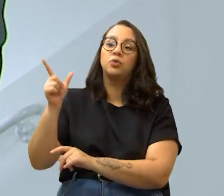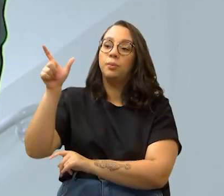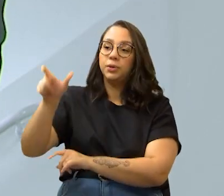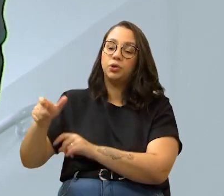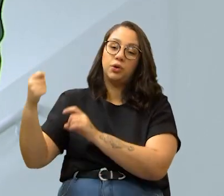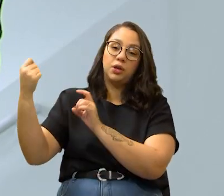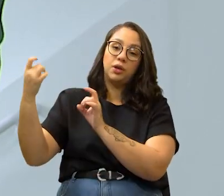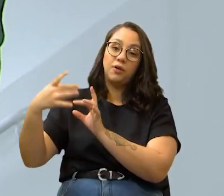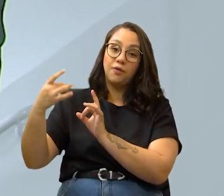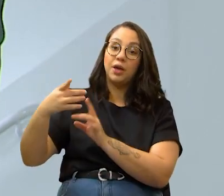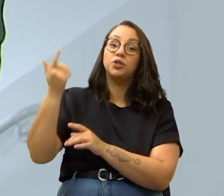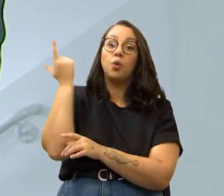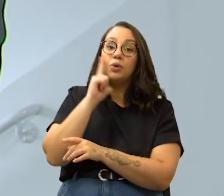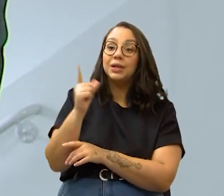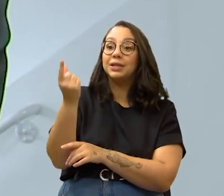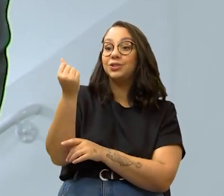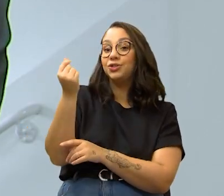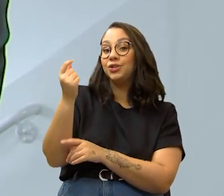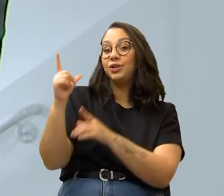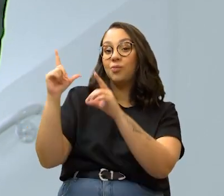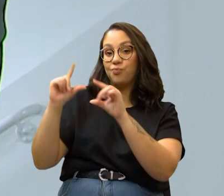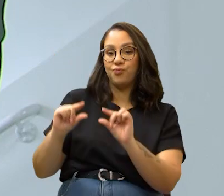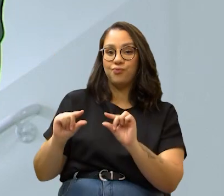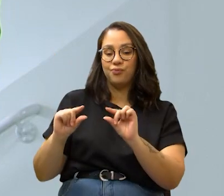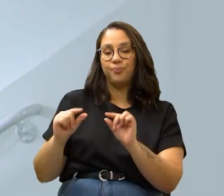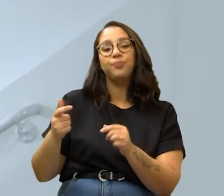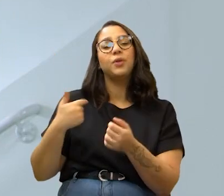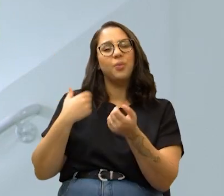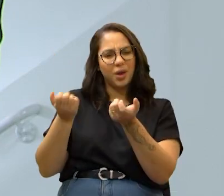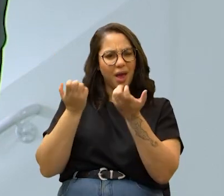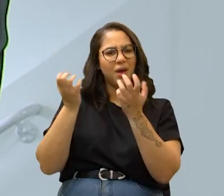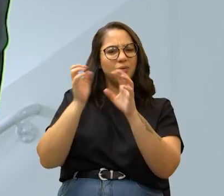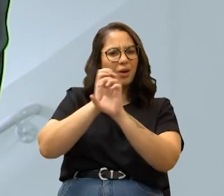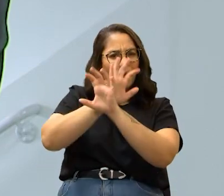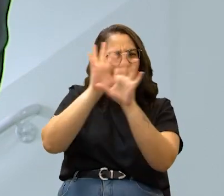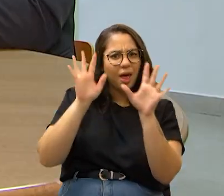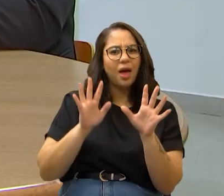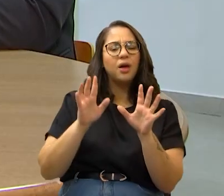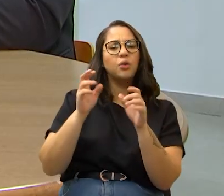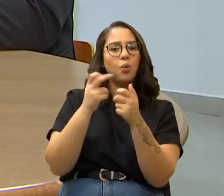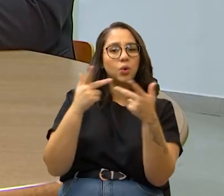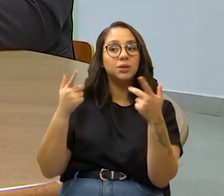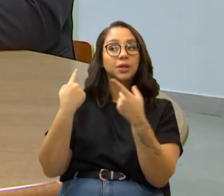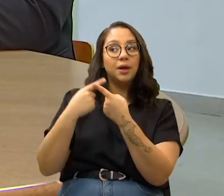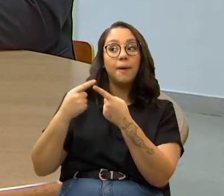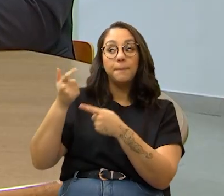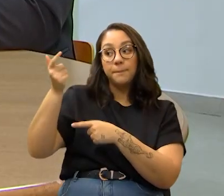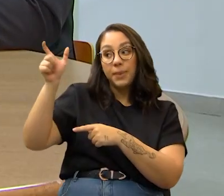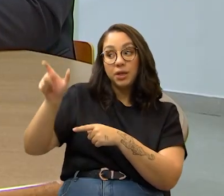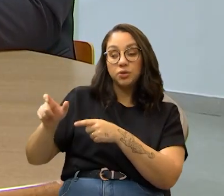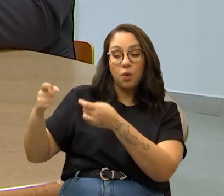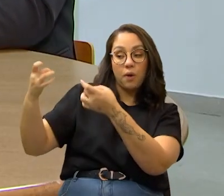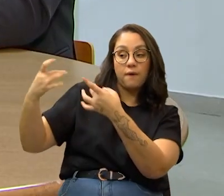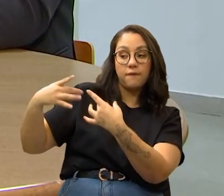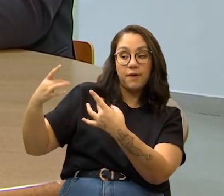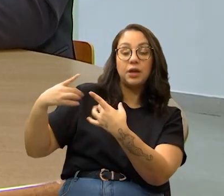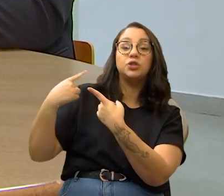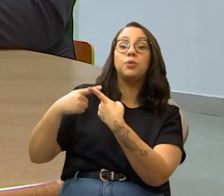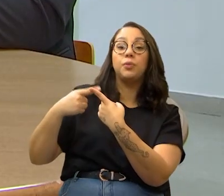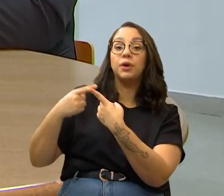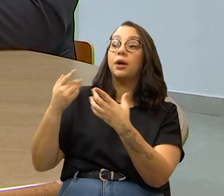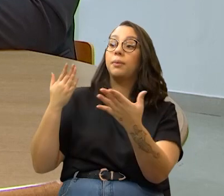fornecedores e chegando aí talvez no menor valor. É claro que eu quero deixar bem claro essa questão de fornecedores, porque a